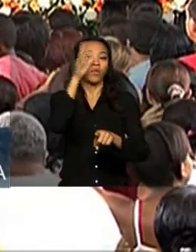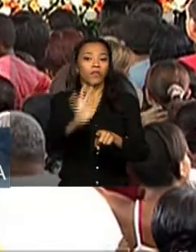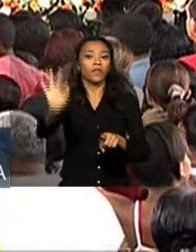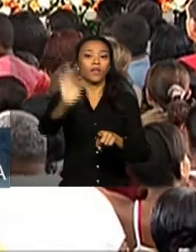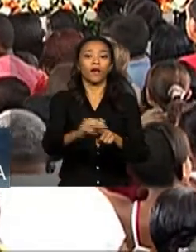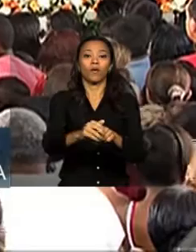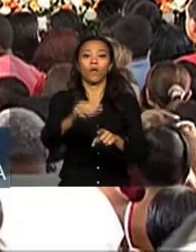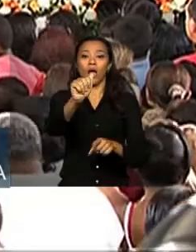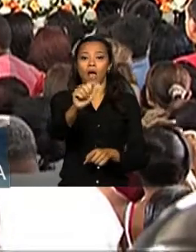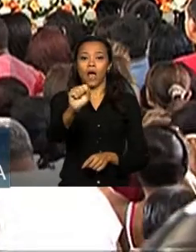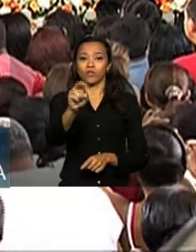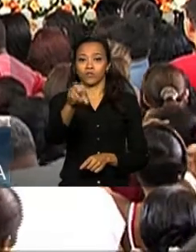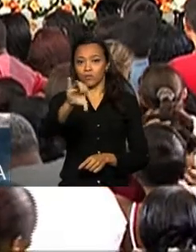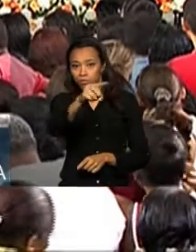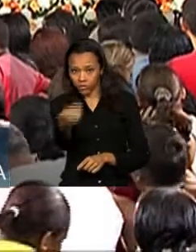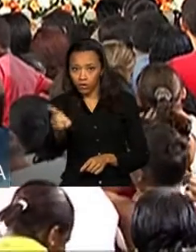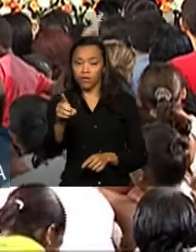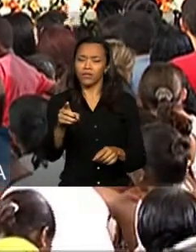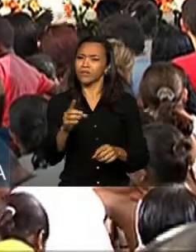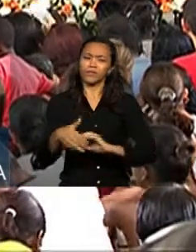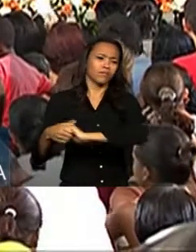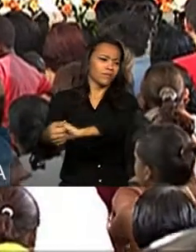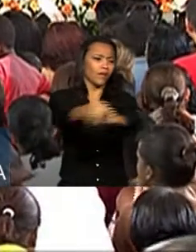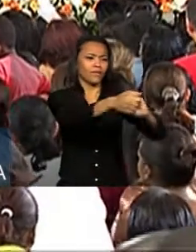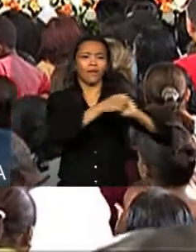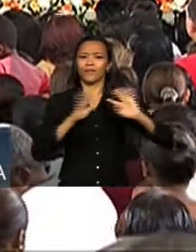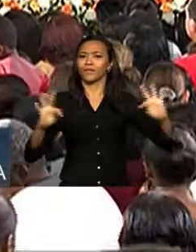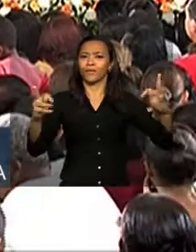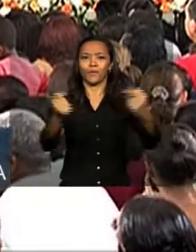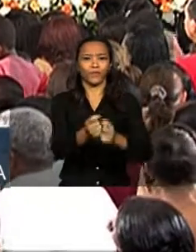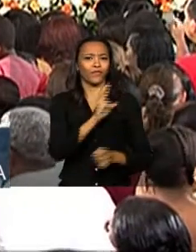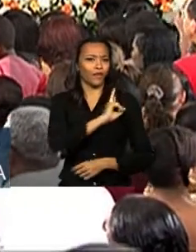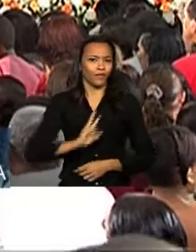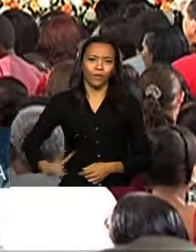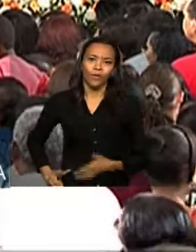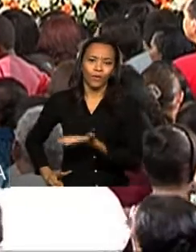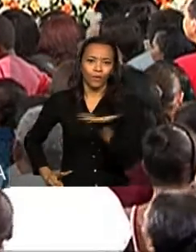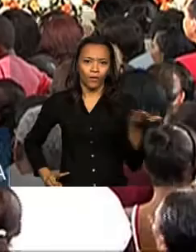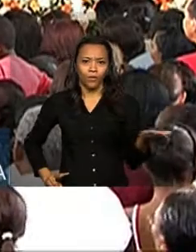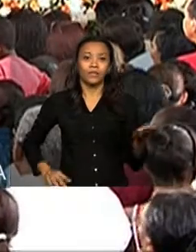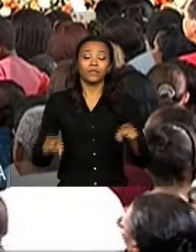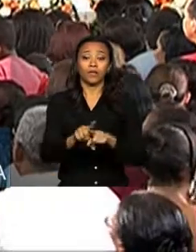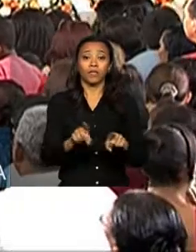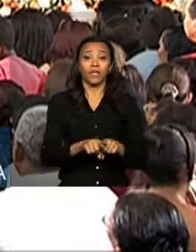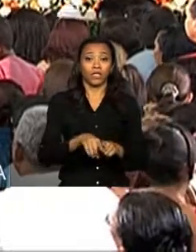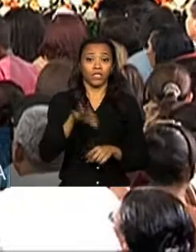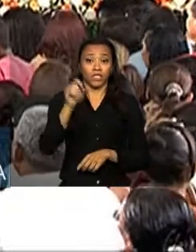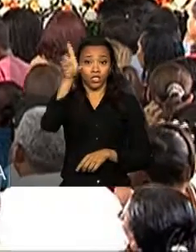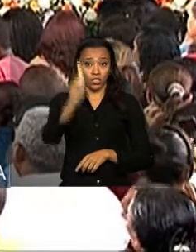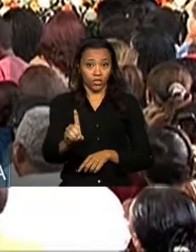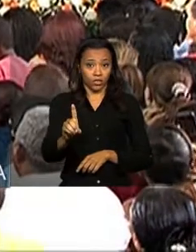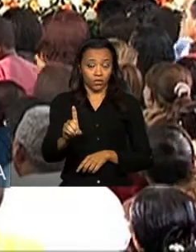Assunção, saudar todos os vereadores, vereadoras. Oyama, o diretor-presidente da